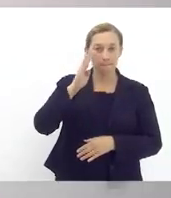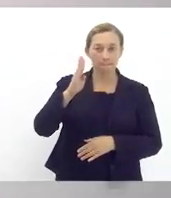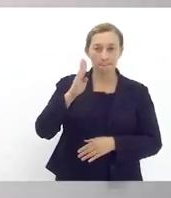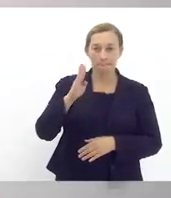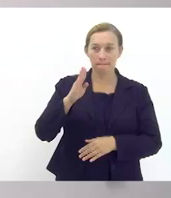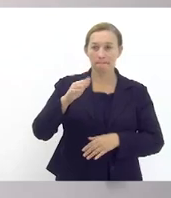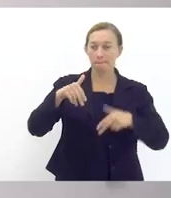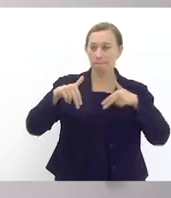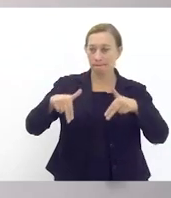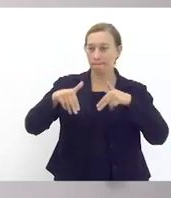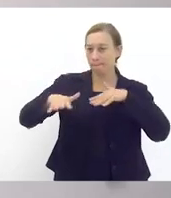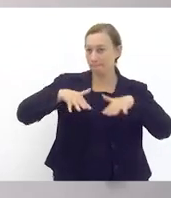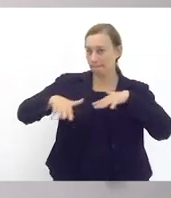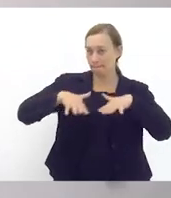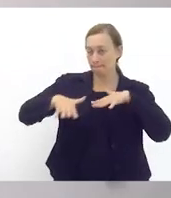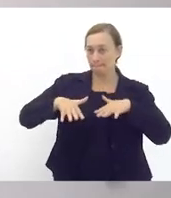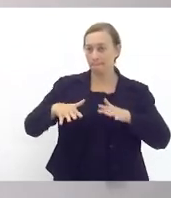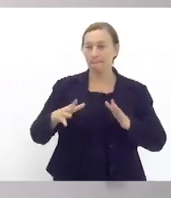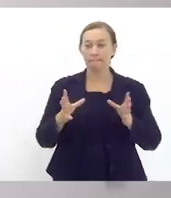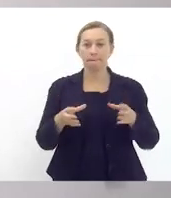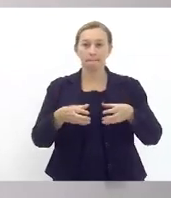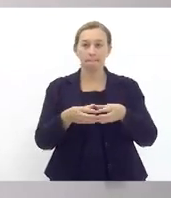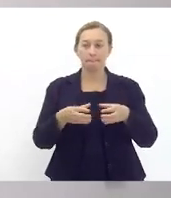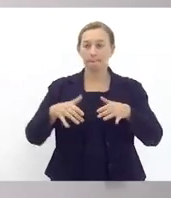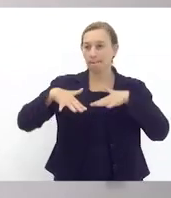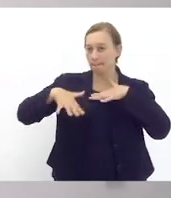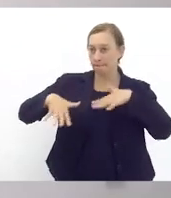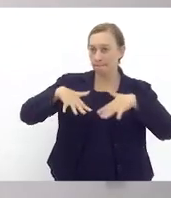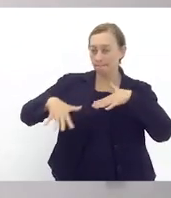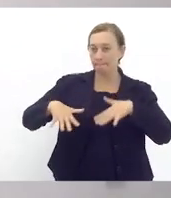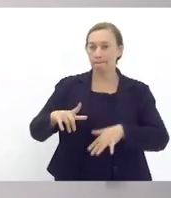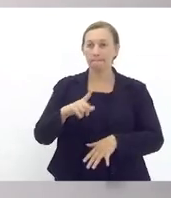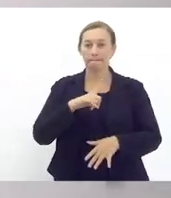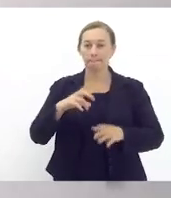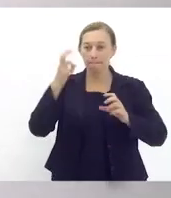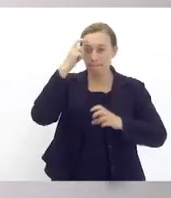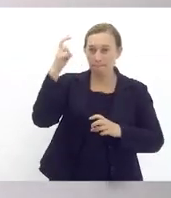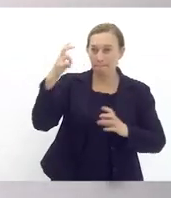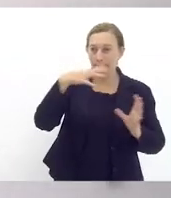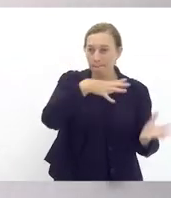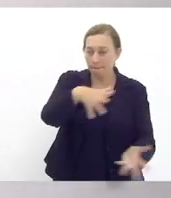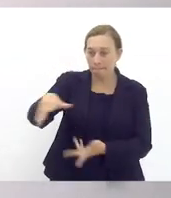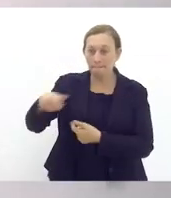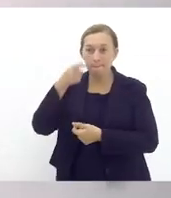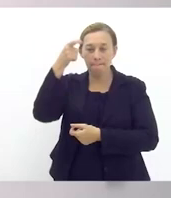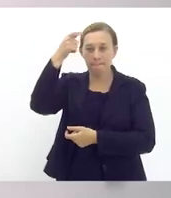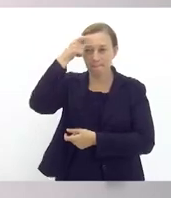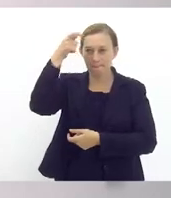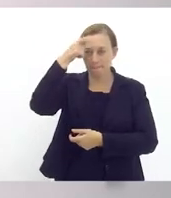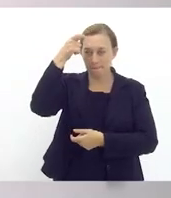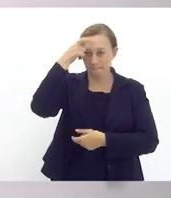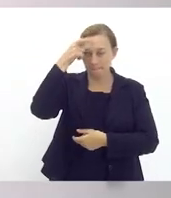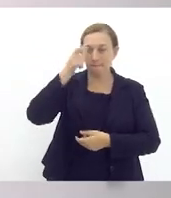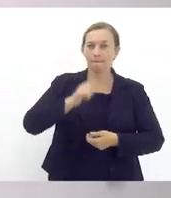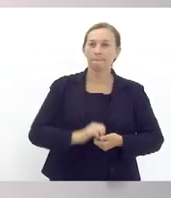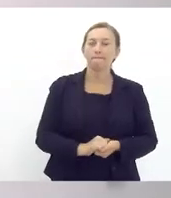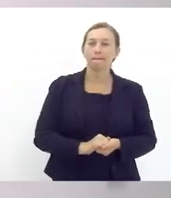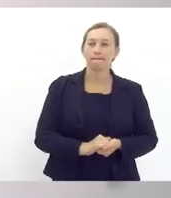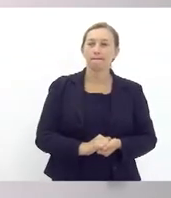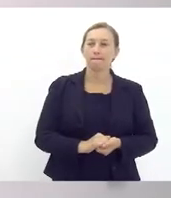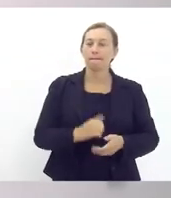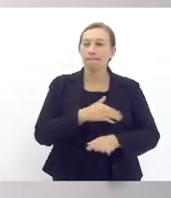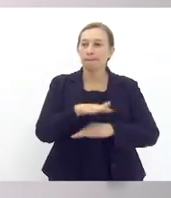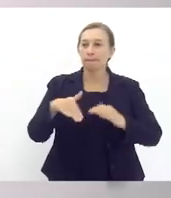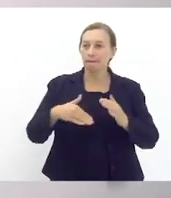na declaração de paz é a comunidade hip hop existe como uma cultura internacional de consciência que proporciona a todas as